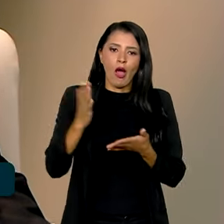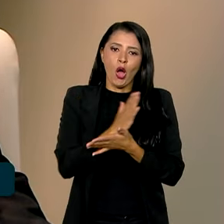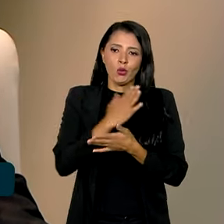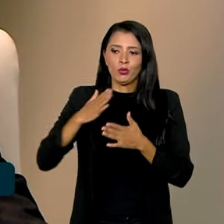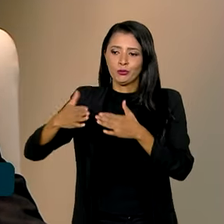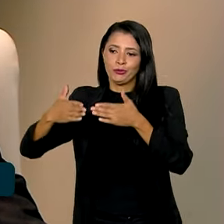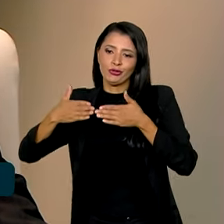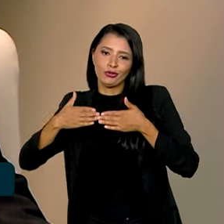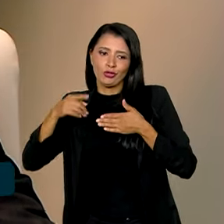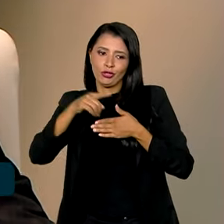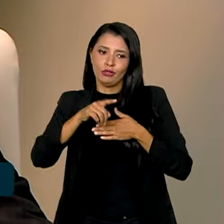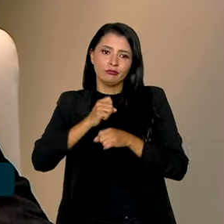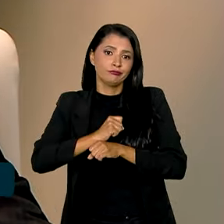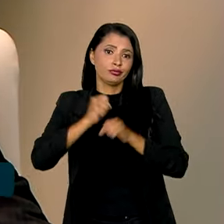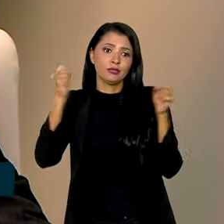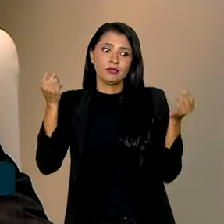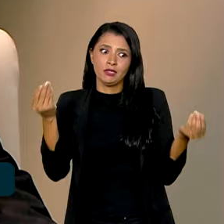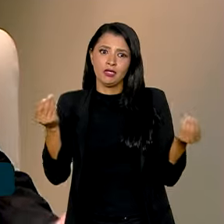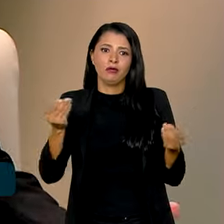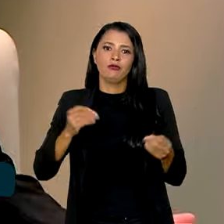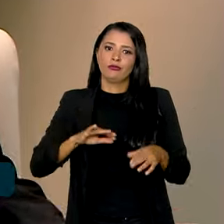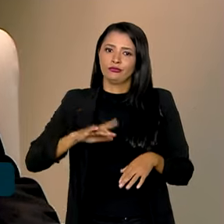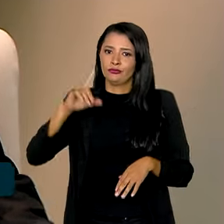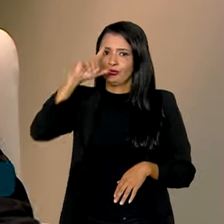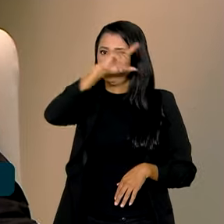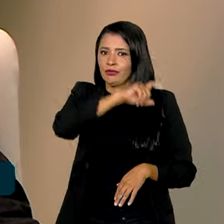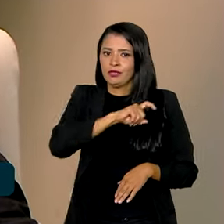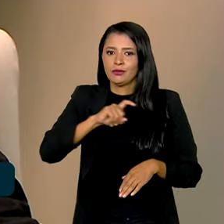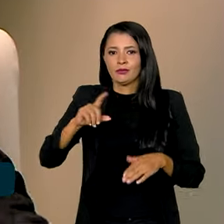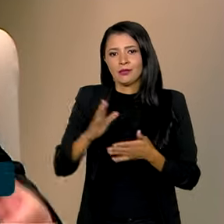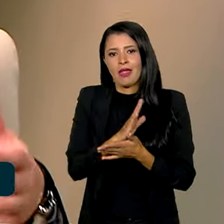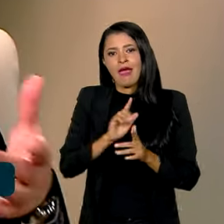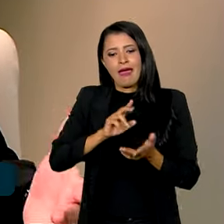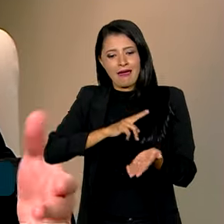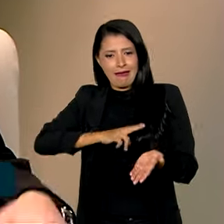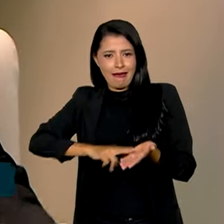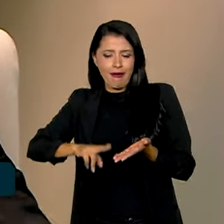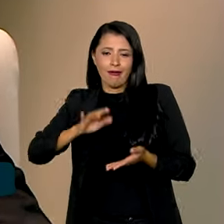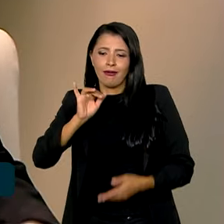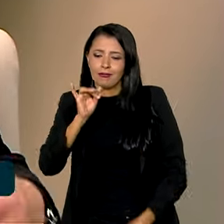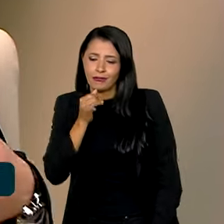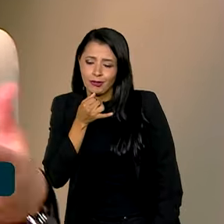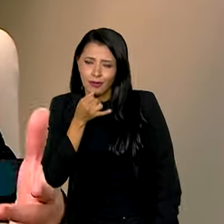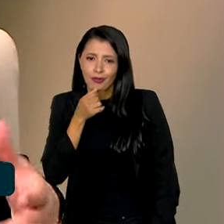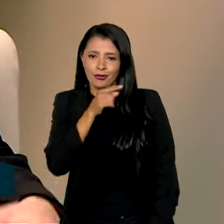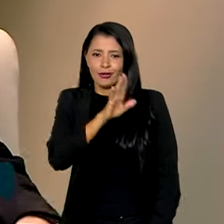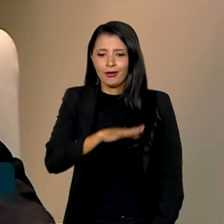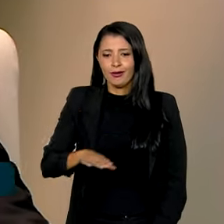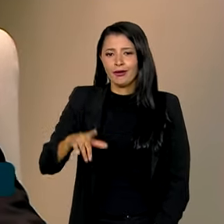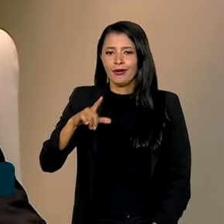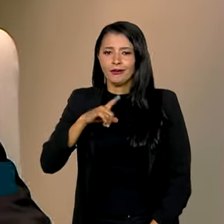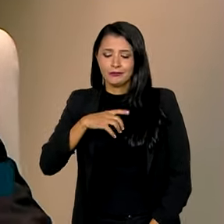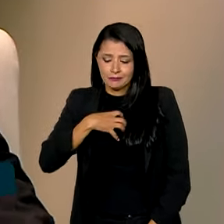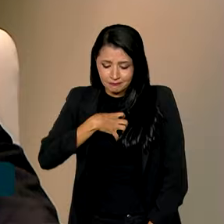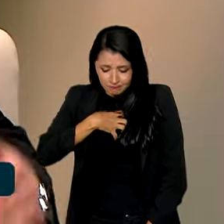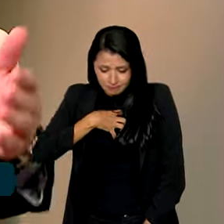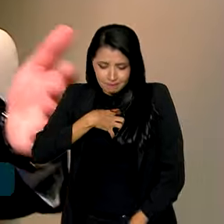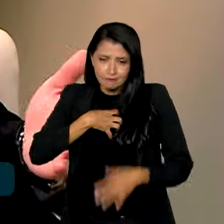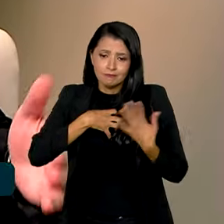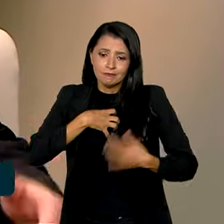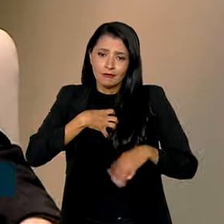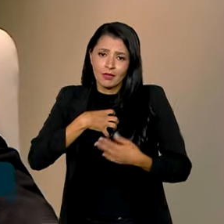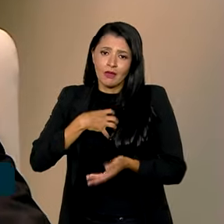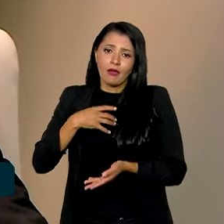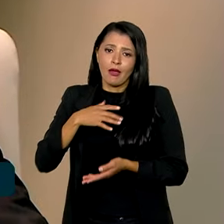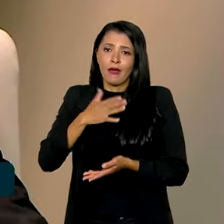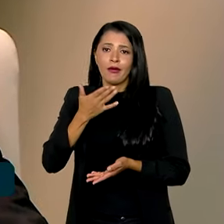infelizmente, são pedidos que não são possíveis de se realizar. E muitas cartas, às vezes, elas têm uma conotação muito triste. A criança carrega ali sentimentos, né?